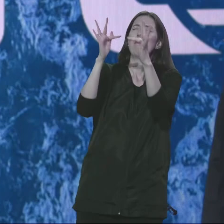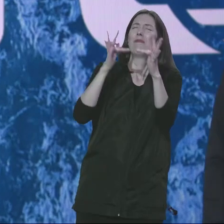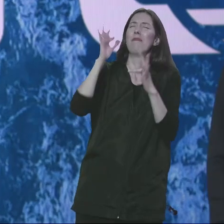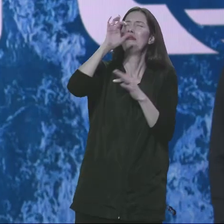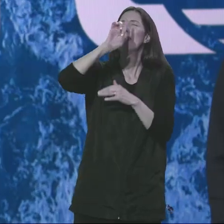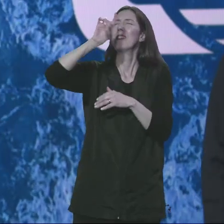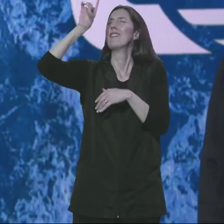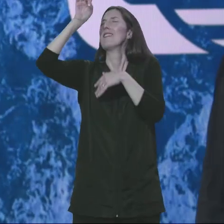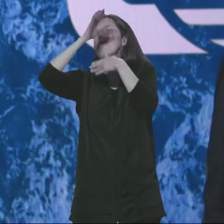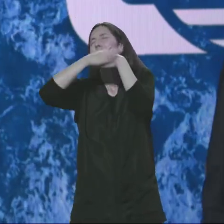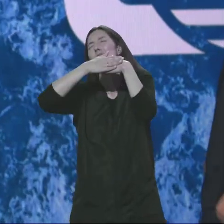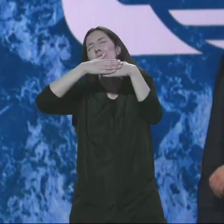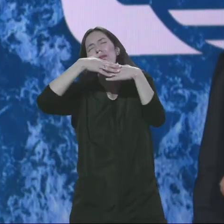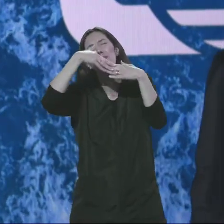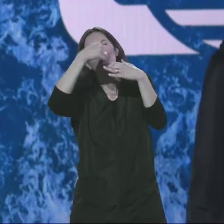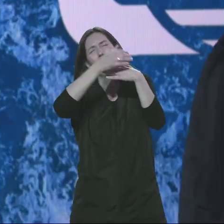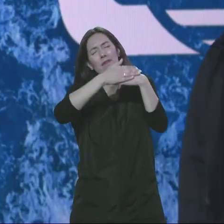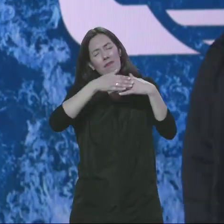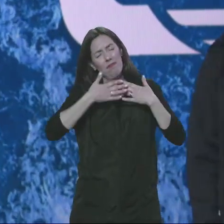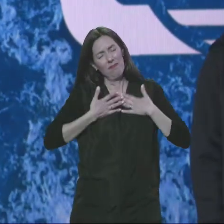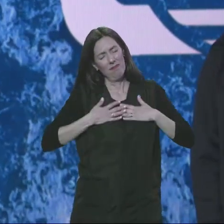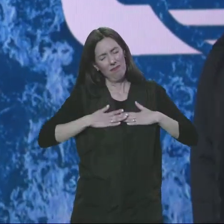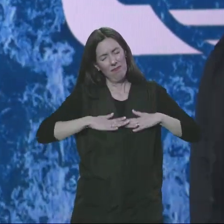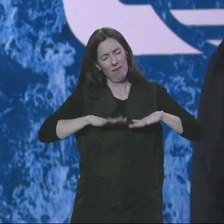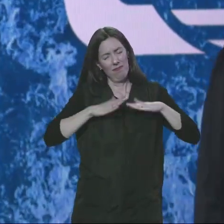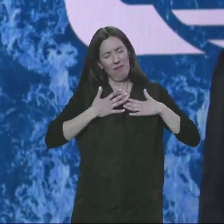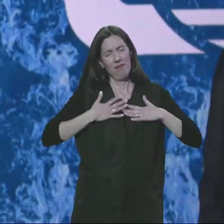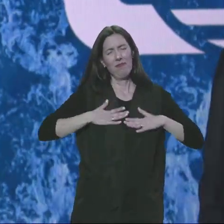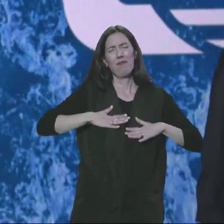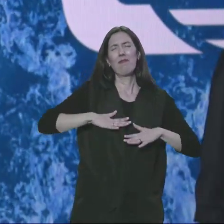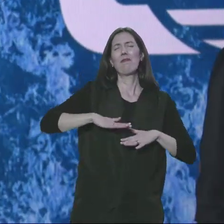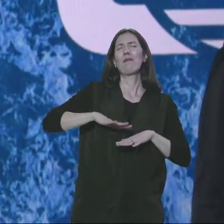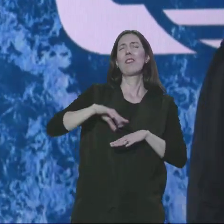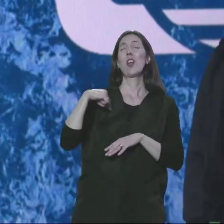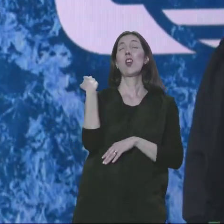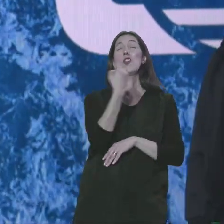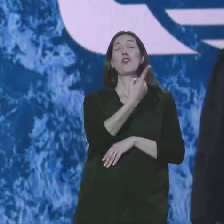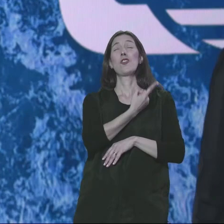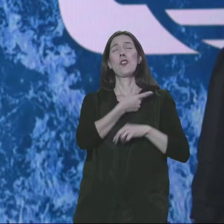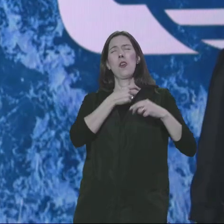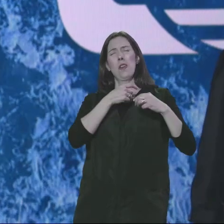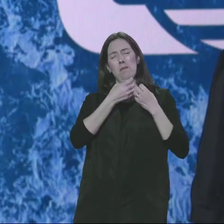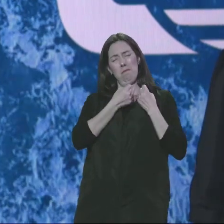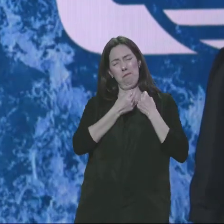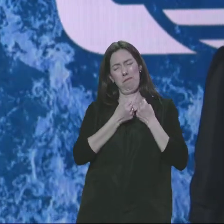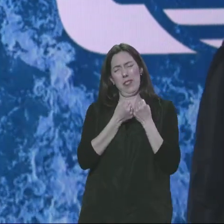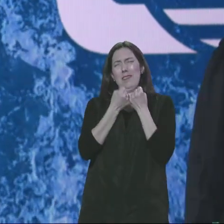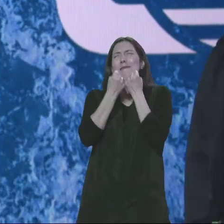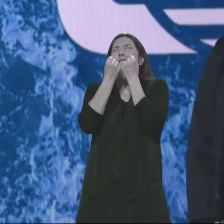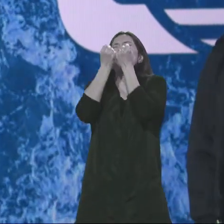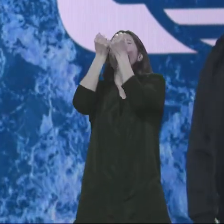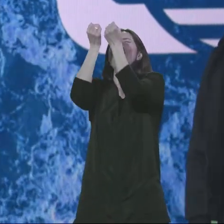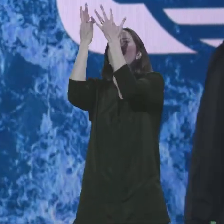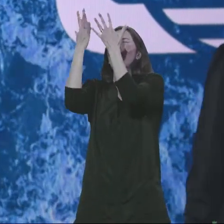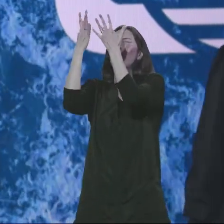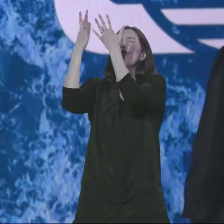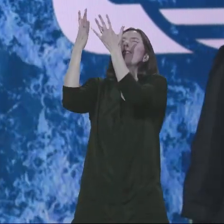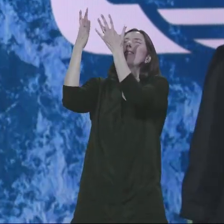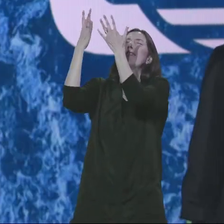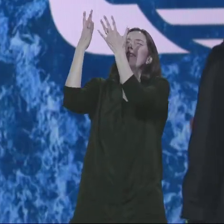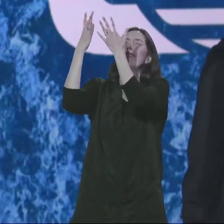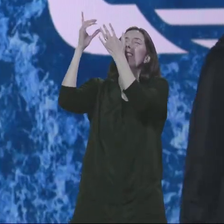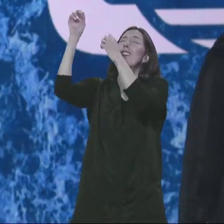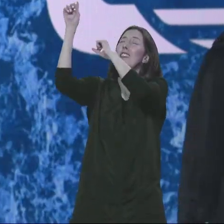é manso, o Senhor leva os nossos fardos, o Senhor é justo. O Senhor cuida